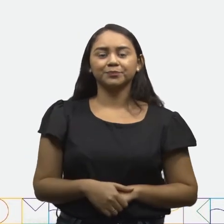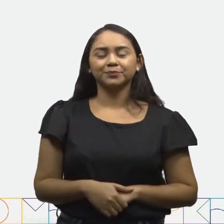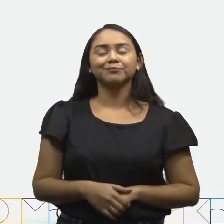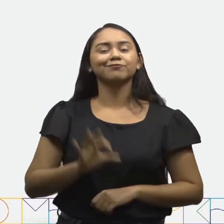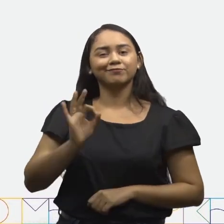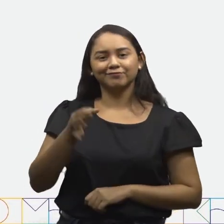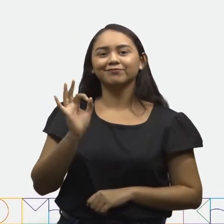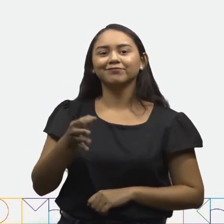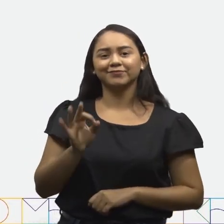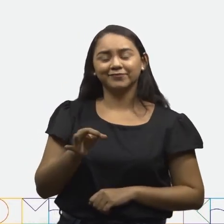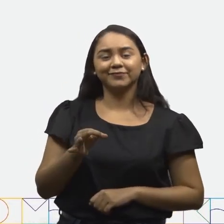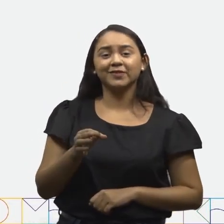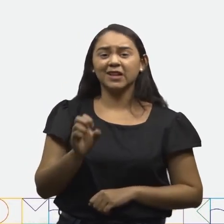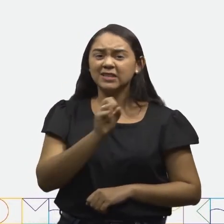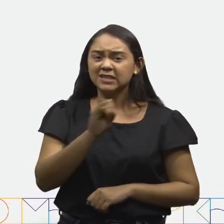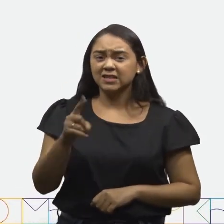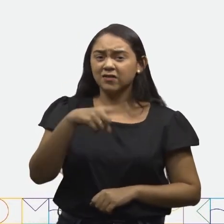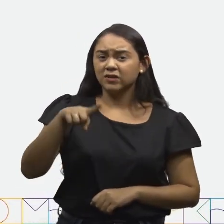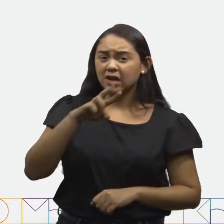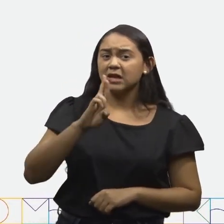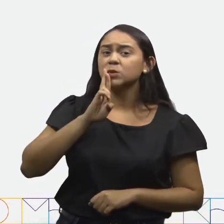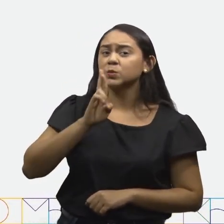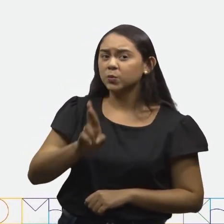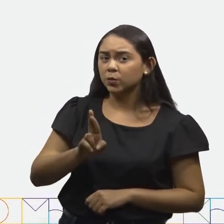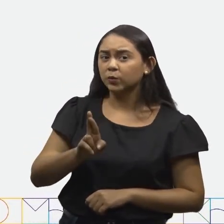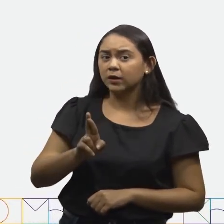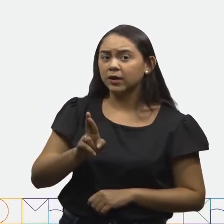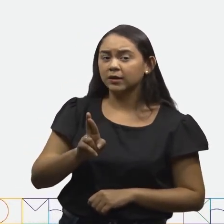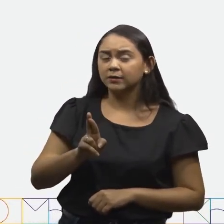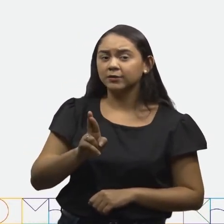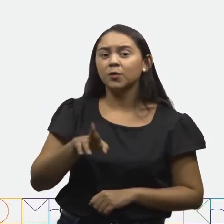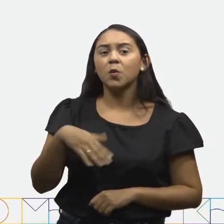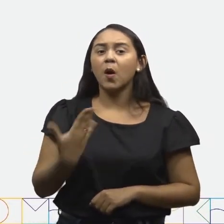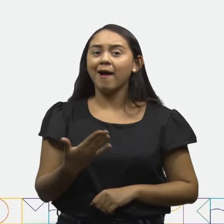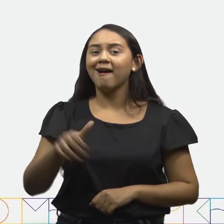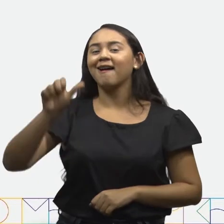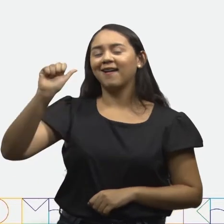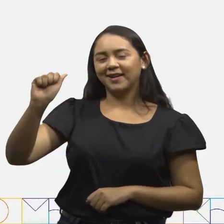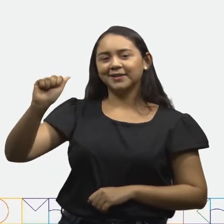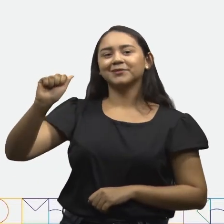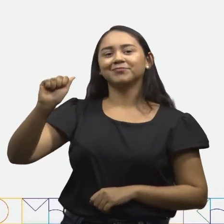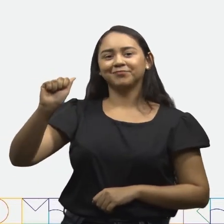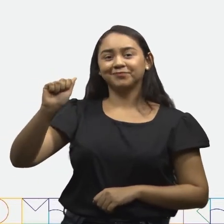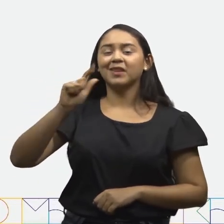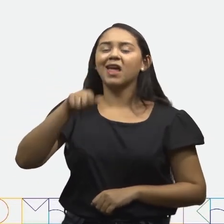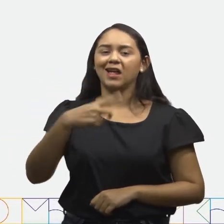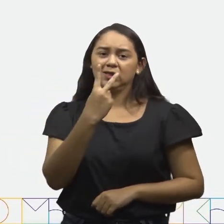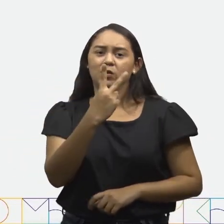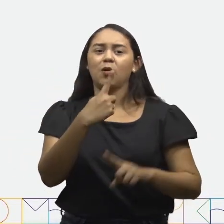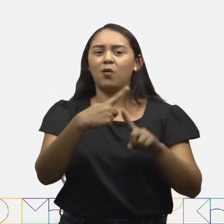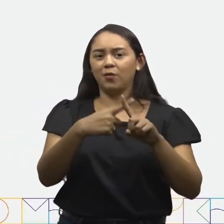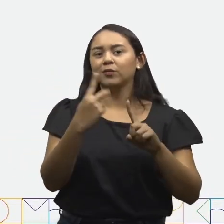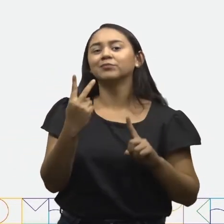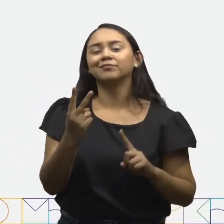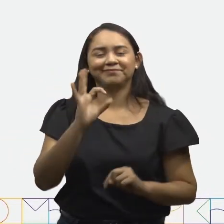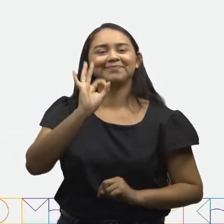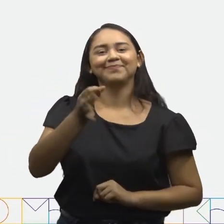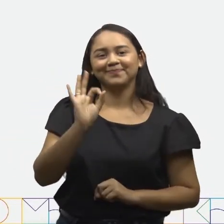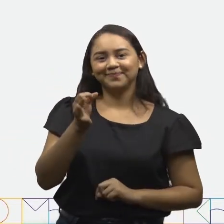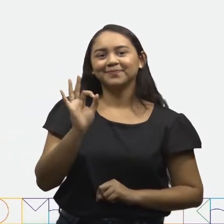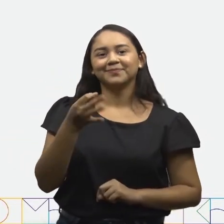Isso mesmo, se você respondeu letra A, número 2,